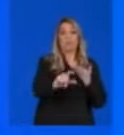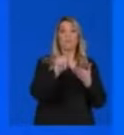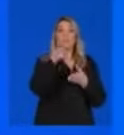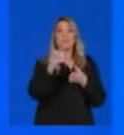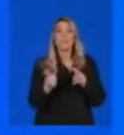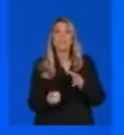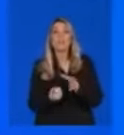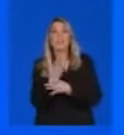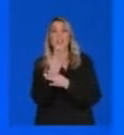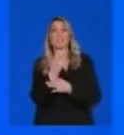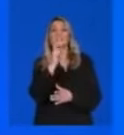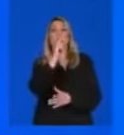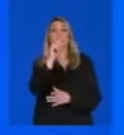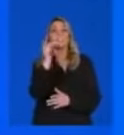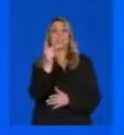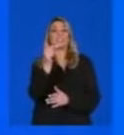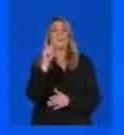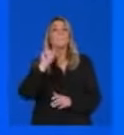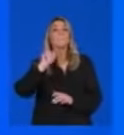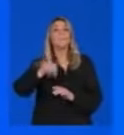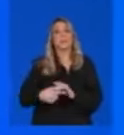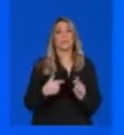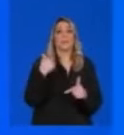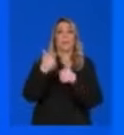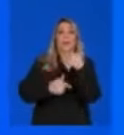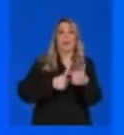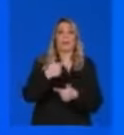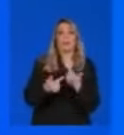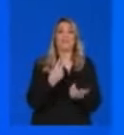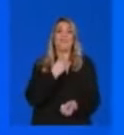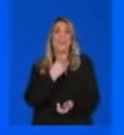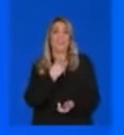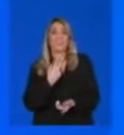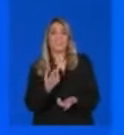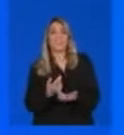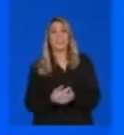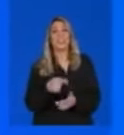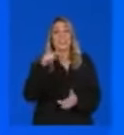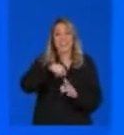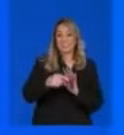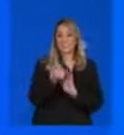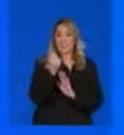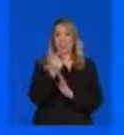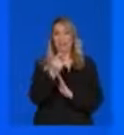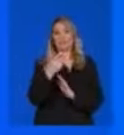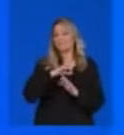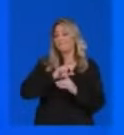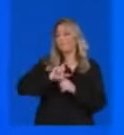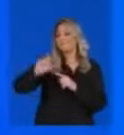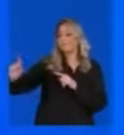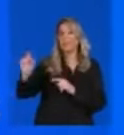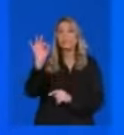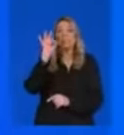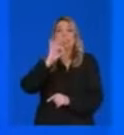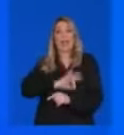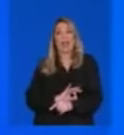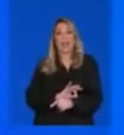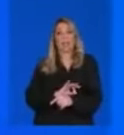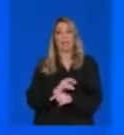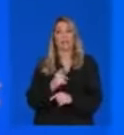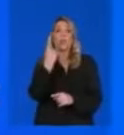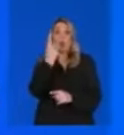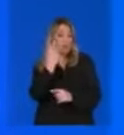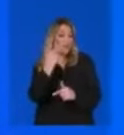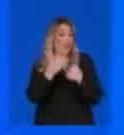imediatamente 57.000 empregos e desse bilhão deais 500.000 são em salários porque é uma uma